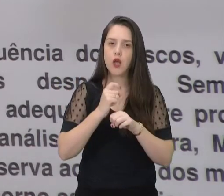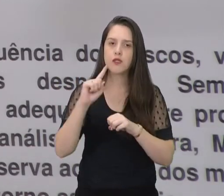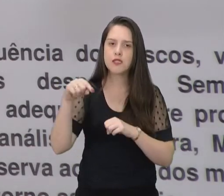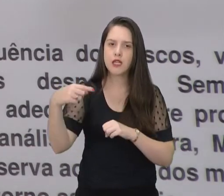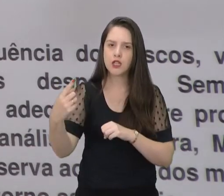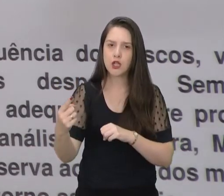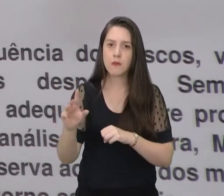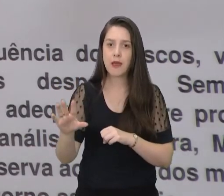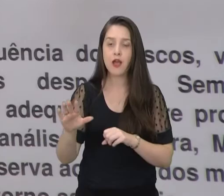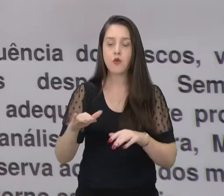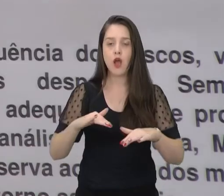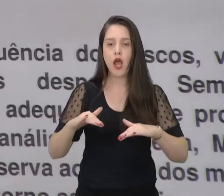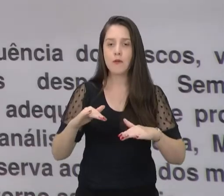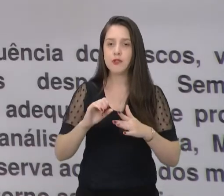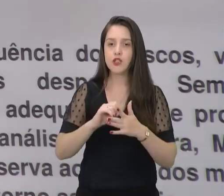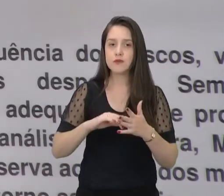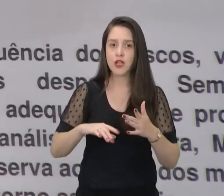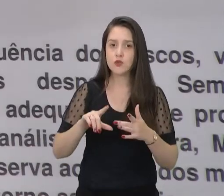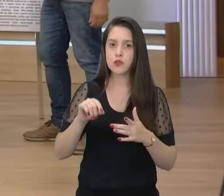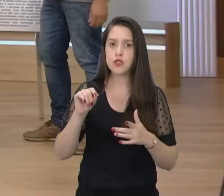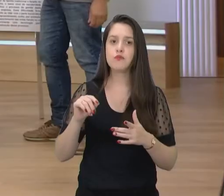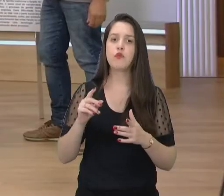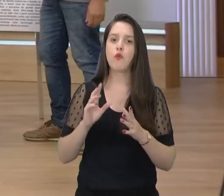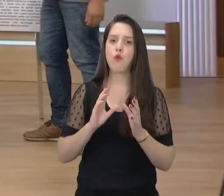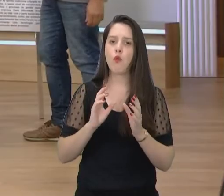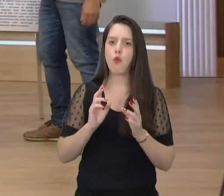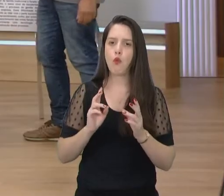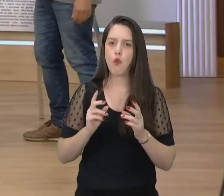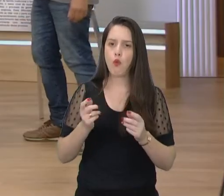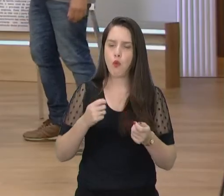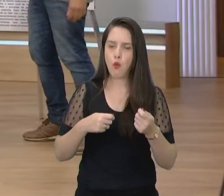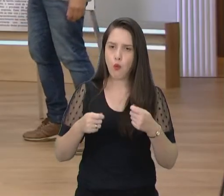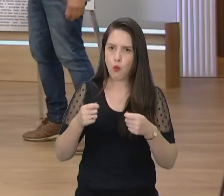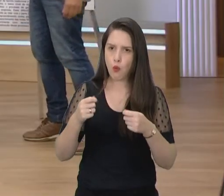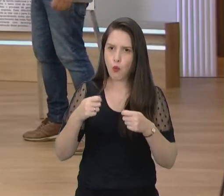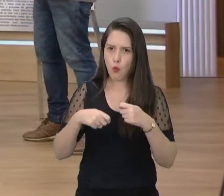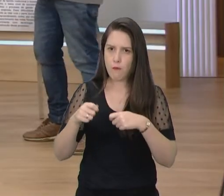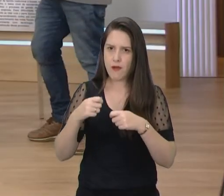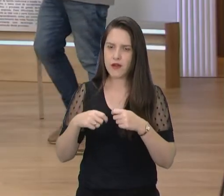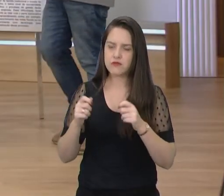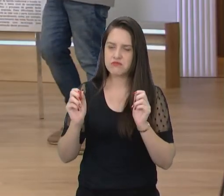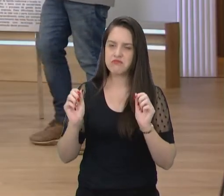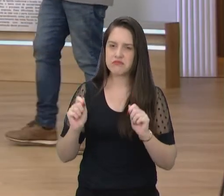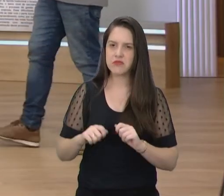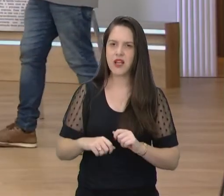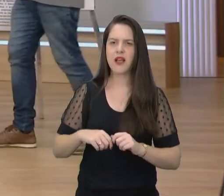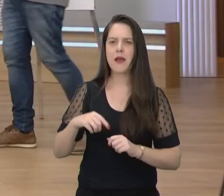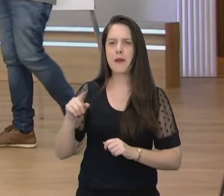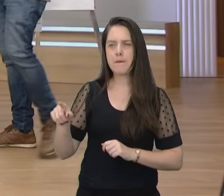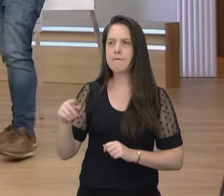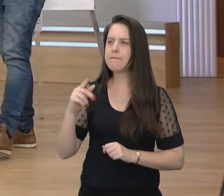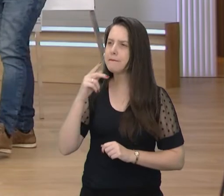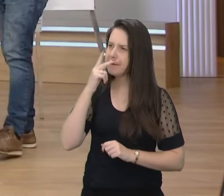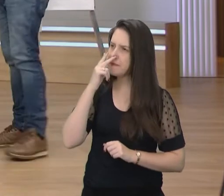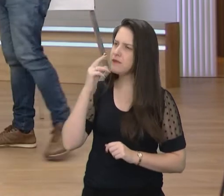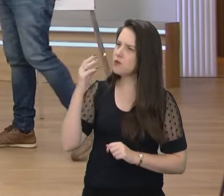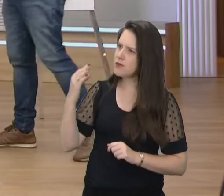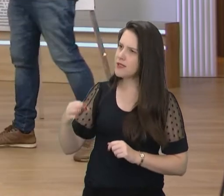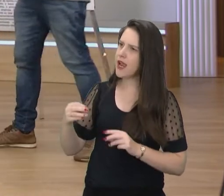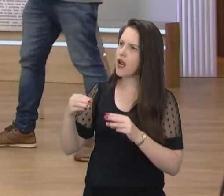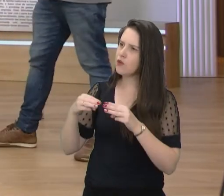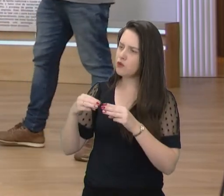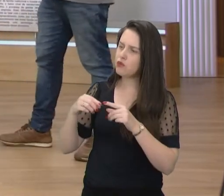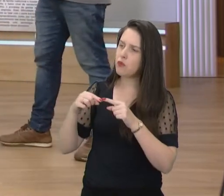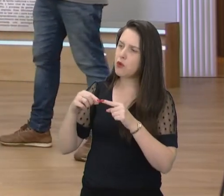de atividade escolhido foi o comércio de imóveis. Muito bom, eu colocaria como segundo, porque ele está apresentando características do Marcos, né, e também